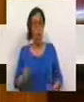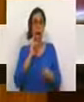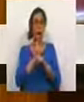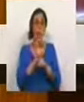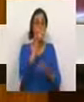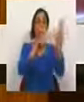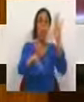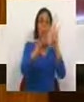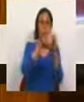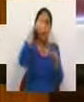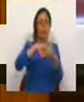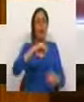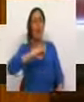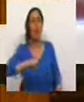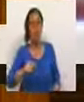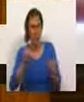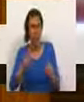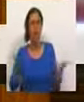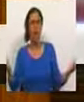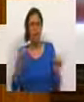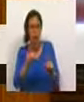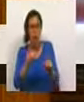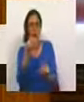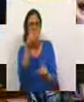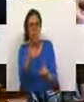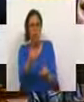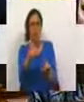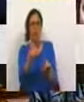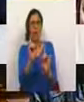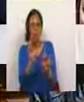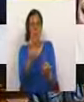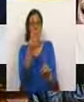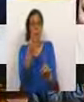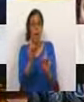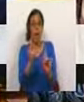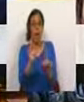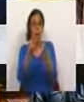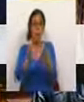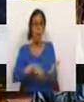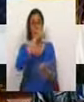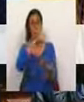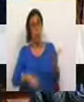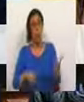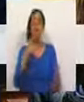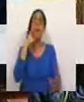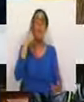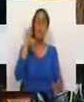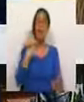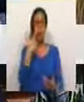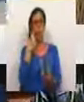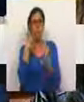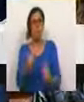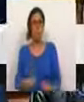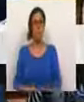encontra uma mãe tô contra é isso é isso psp eu é o pcp do rio garante é o verbo que conheço bem